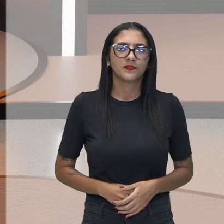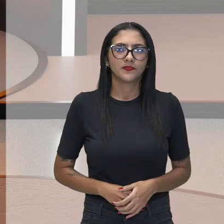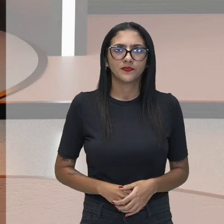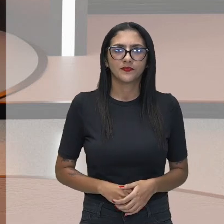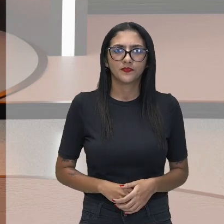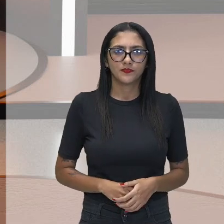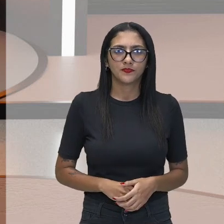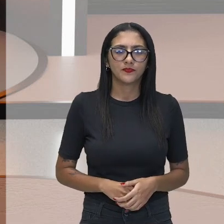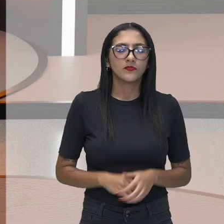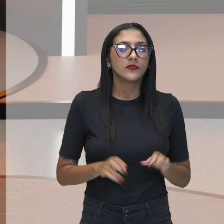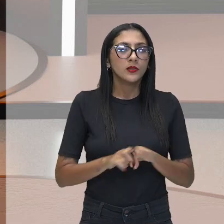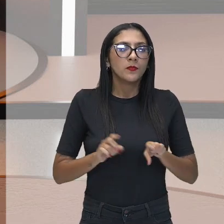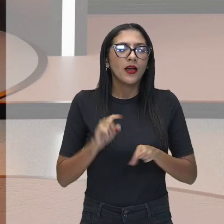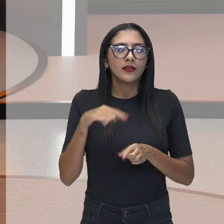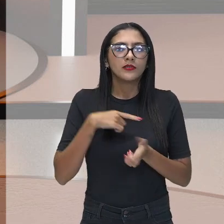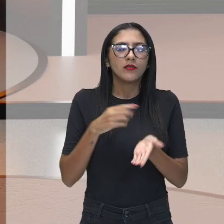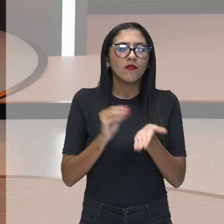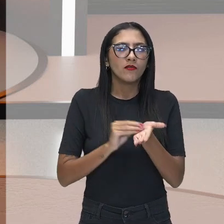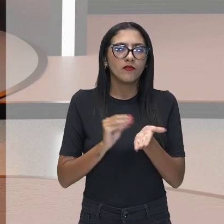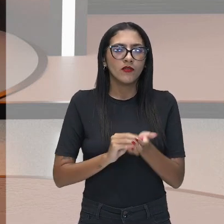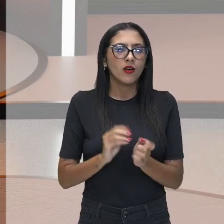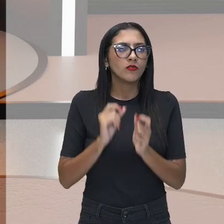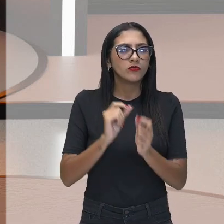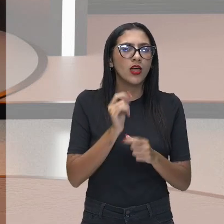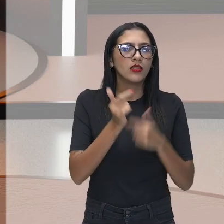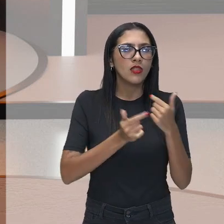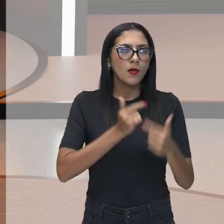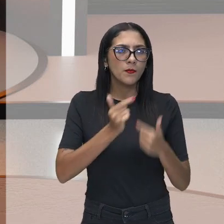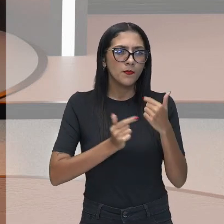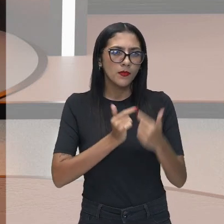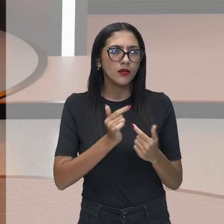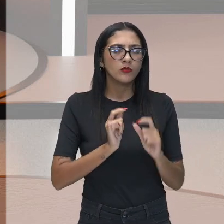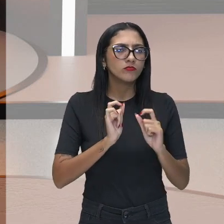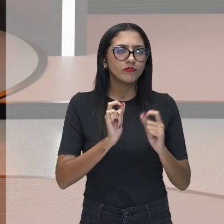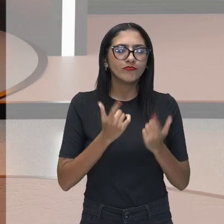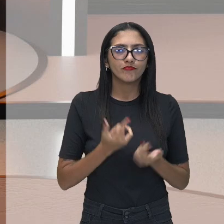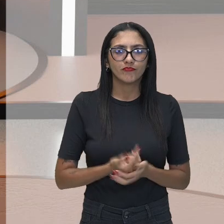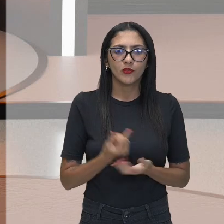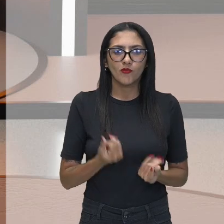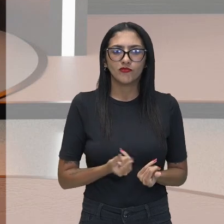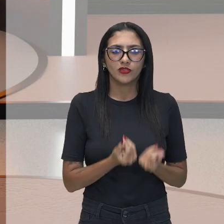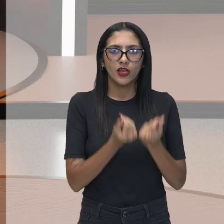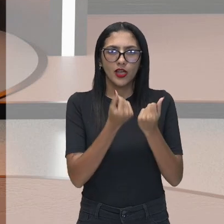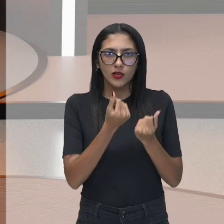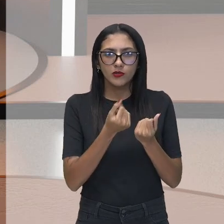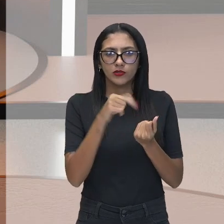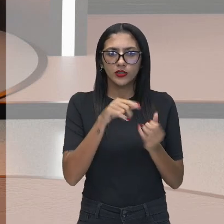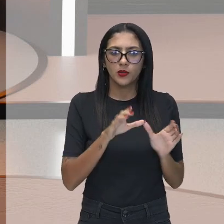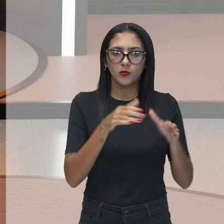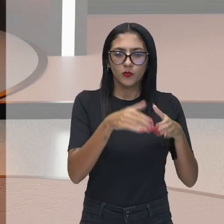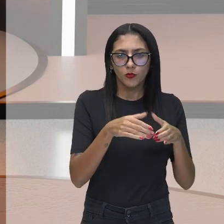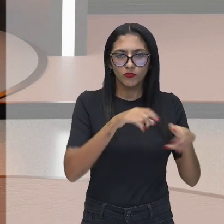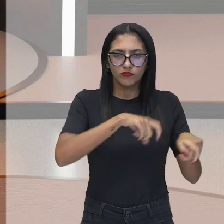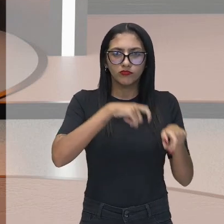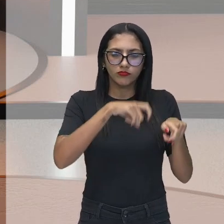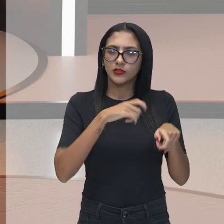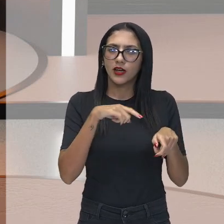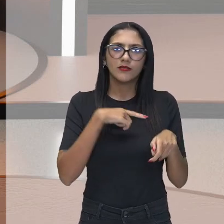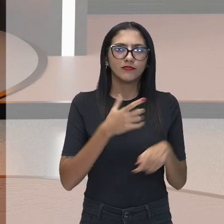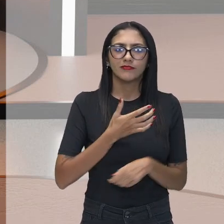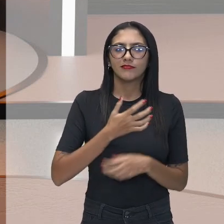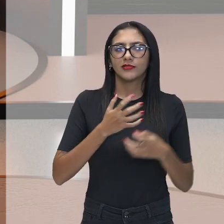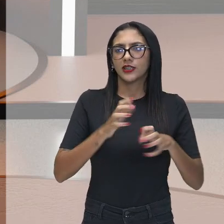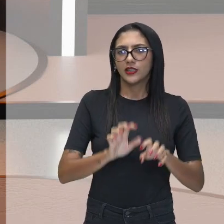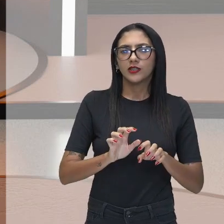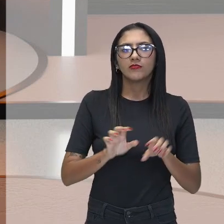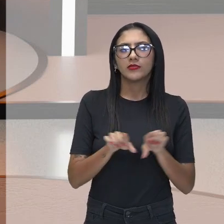mão de obra vai impactar diretamente onde? No bolso desses cafeicultores. Então eles não estavam satisfeitos com a